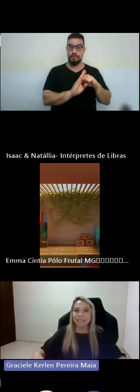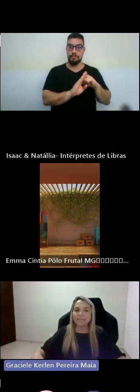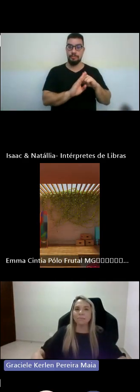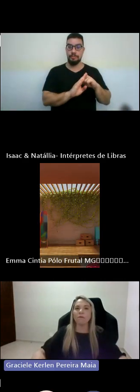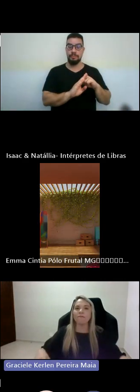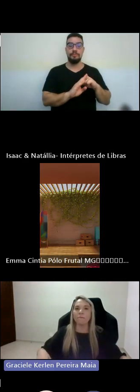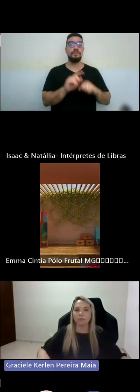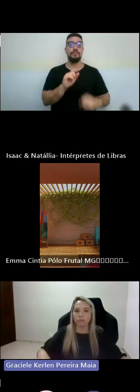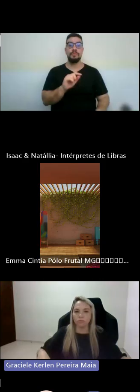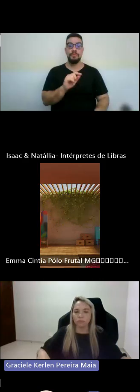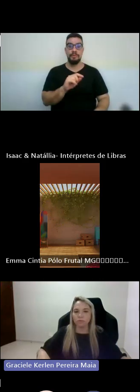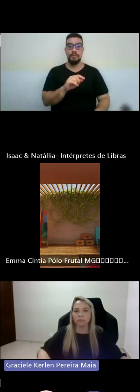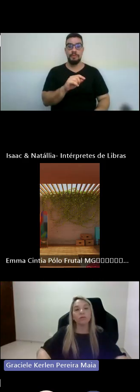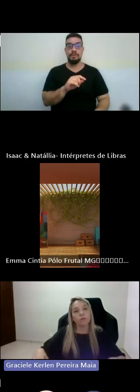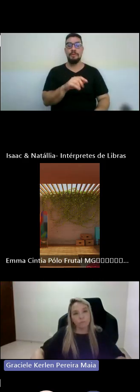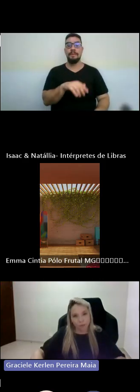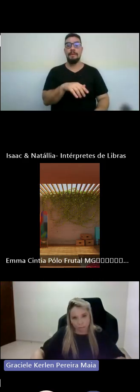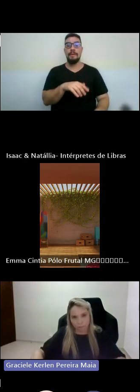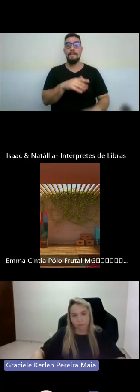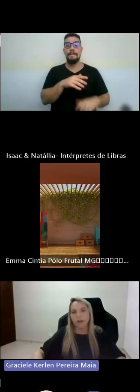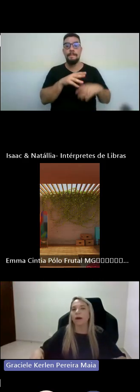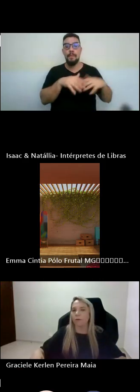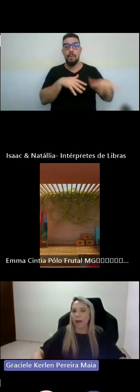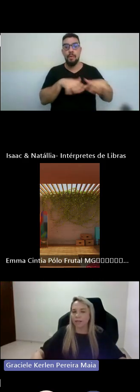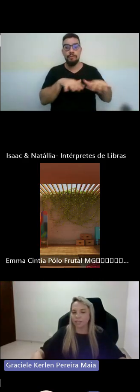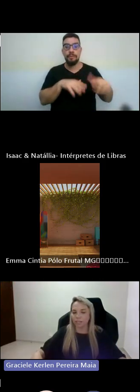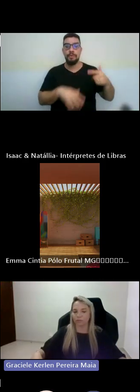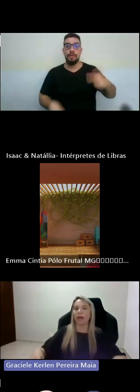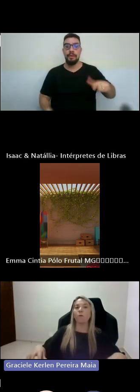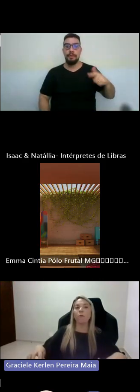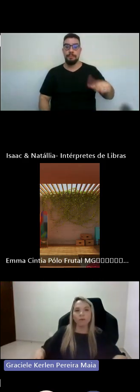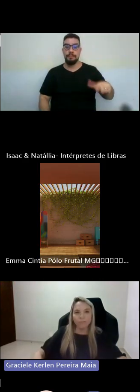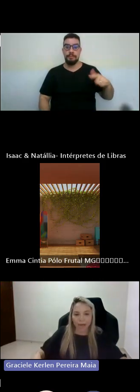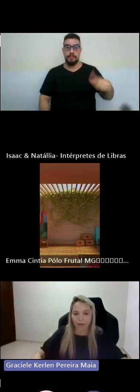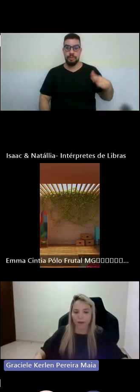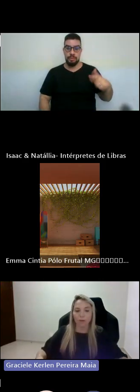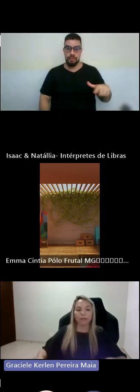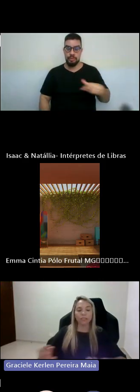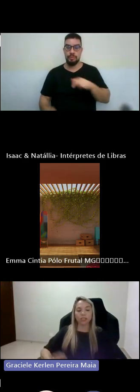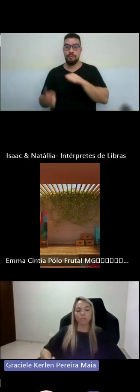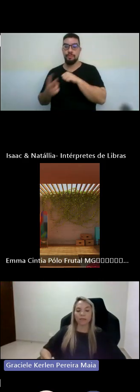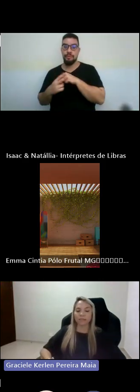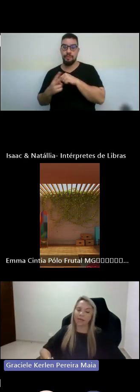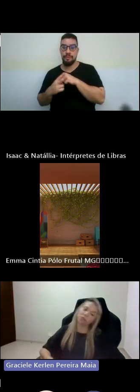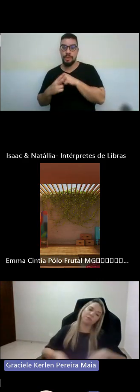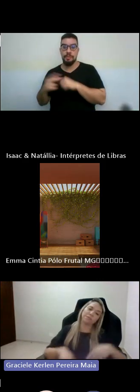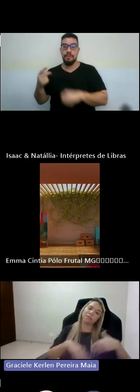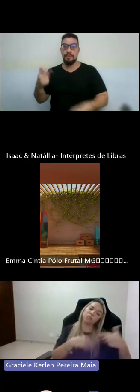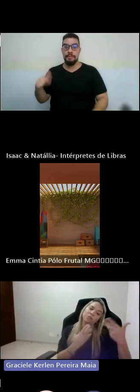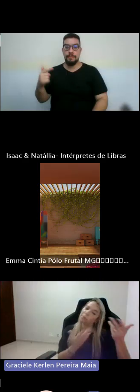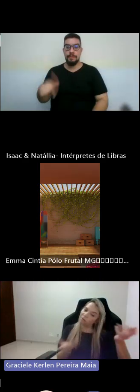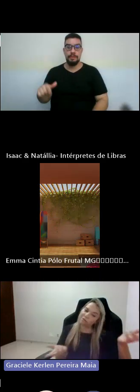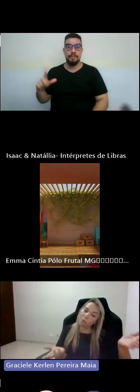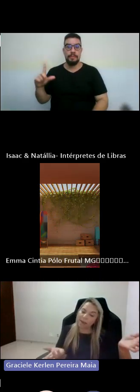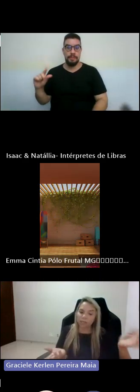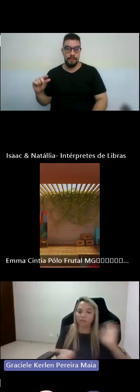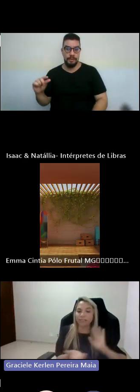tem mais movimento do que o verbo. Guarde isso, é o contrário. Quando a gente pensa assim,